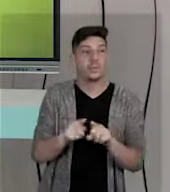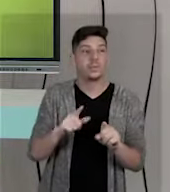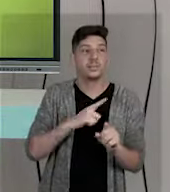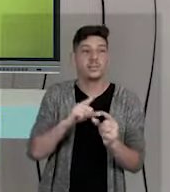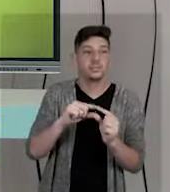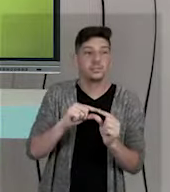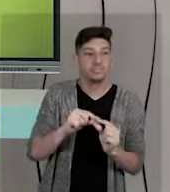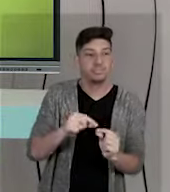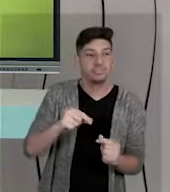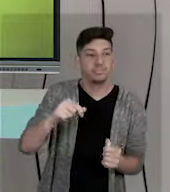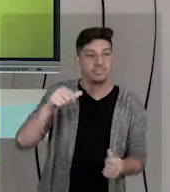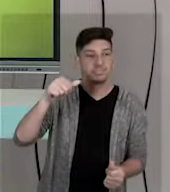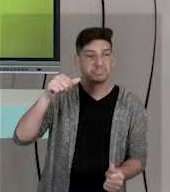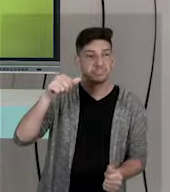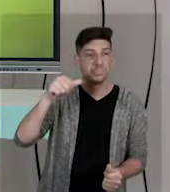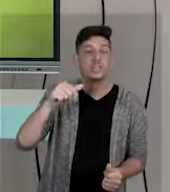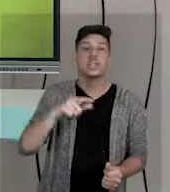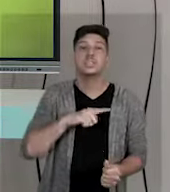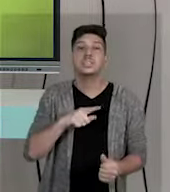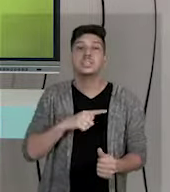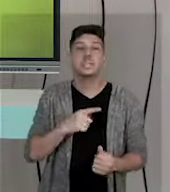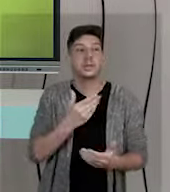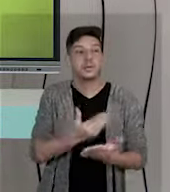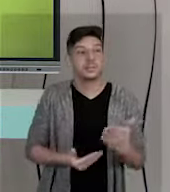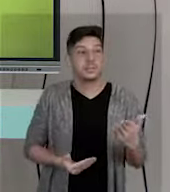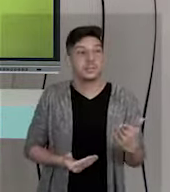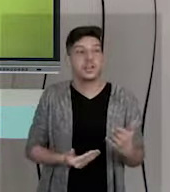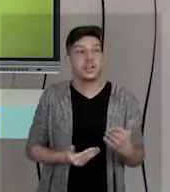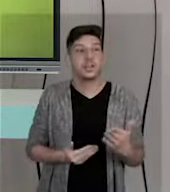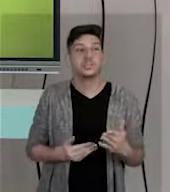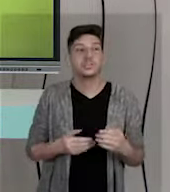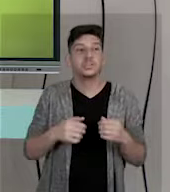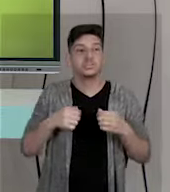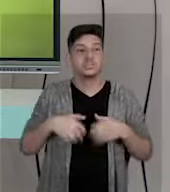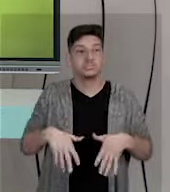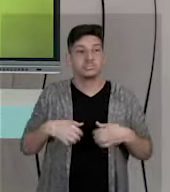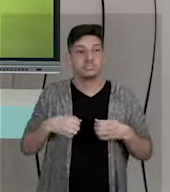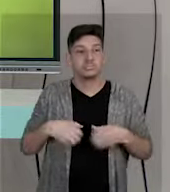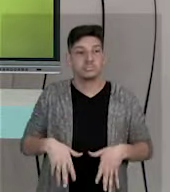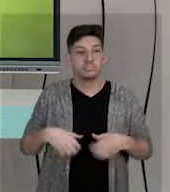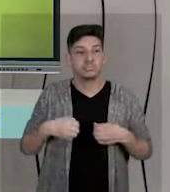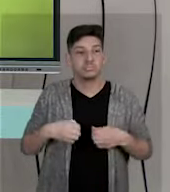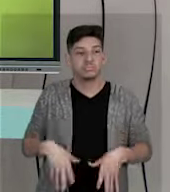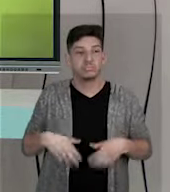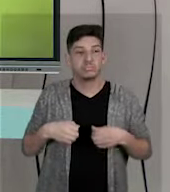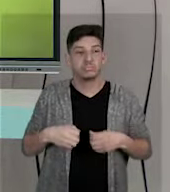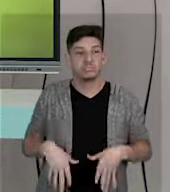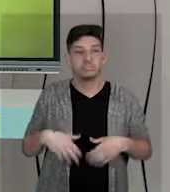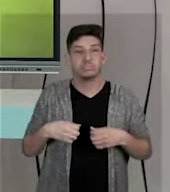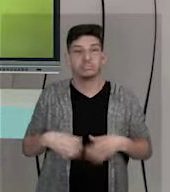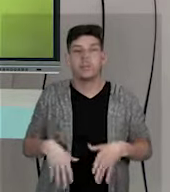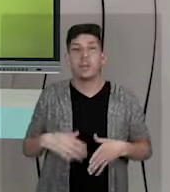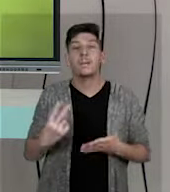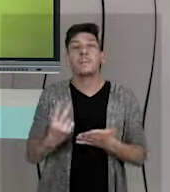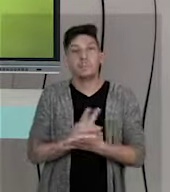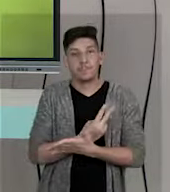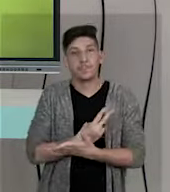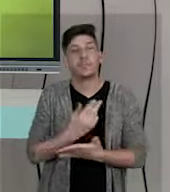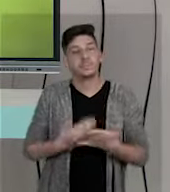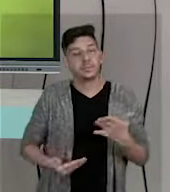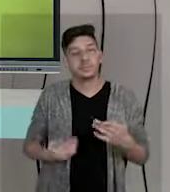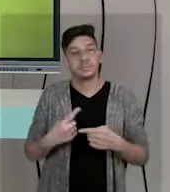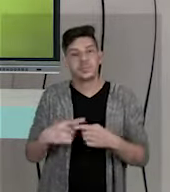rompimento. E isso vai gerar o quê? Uma perda de impulsos nervosos que vão ser capazes de passar, porque você tem perda mesmo, as células que estavam ali não vão